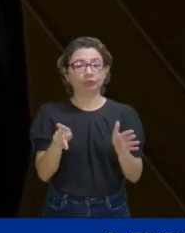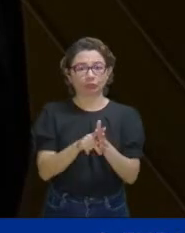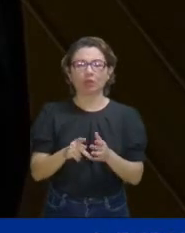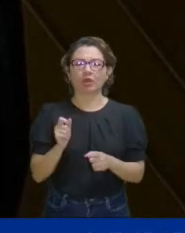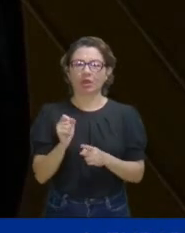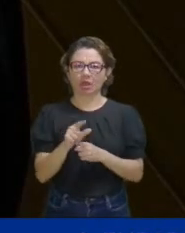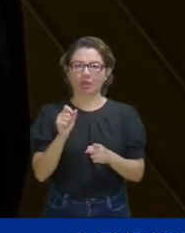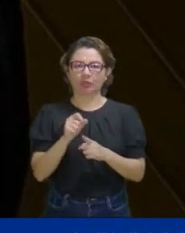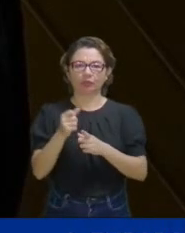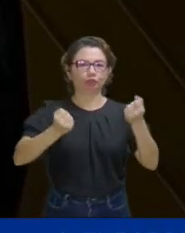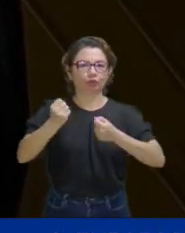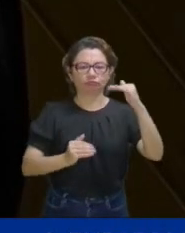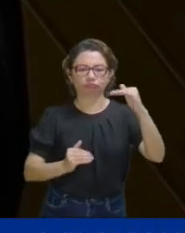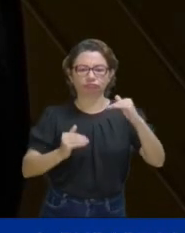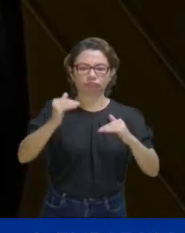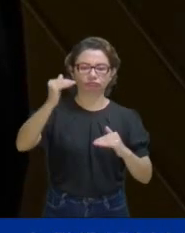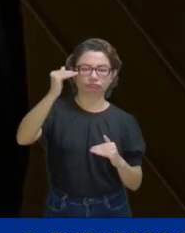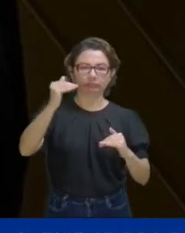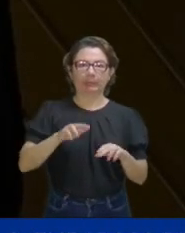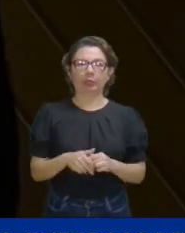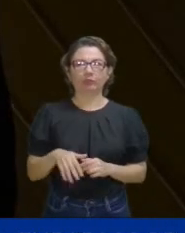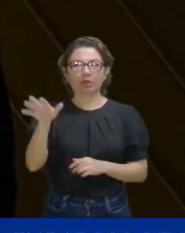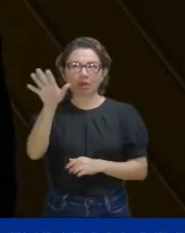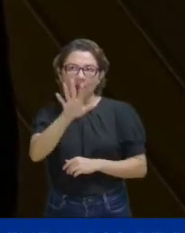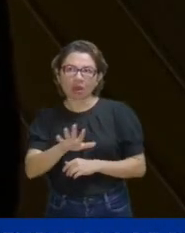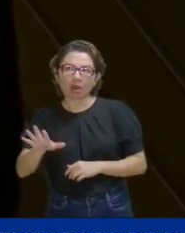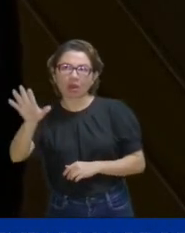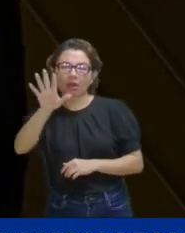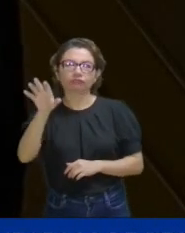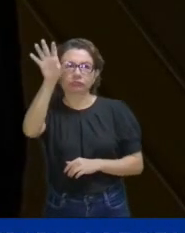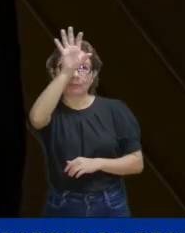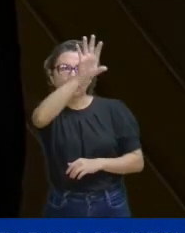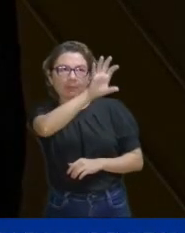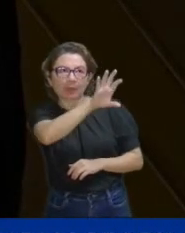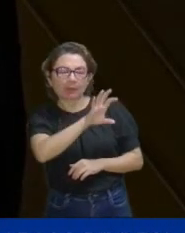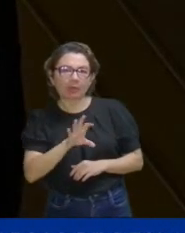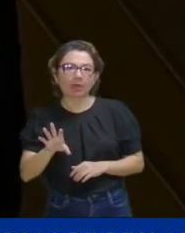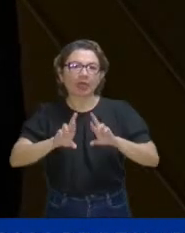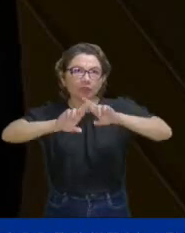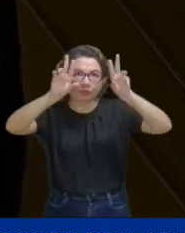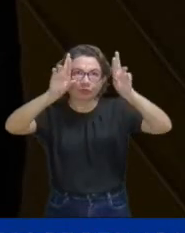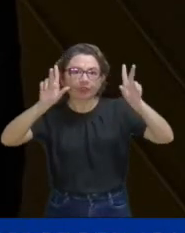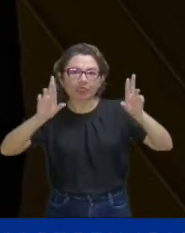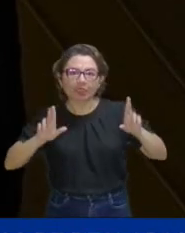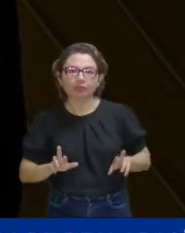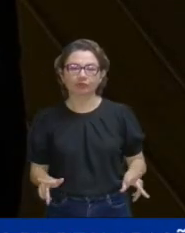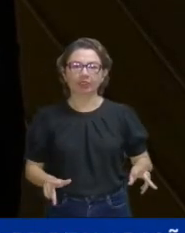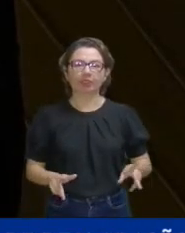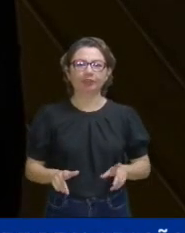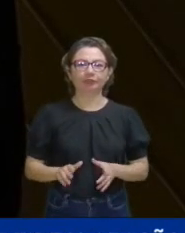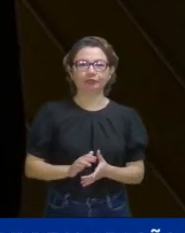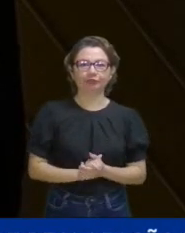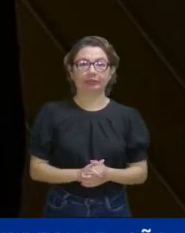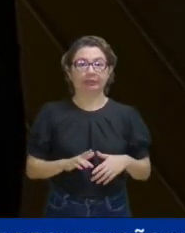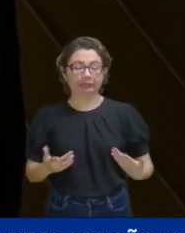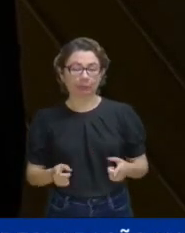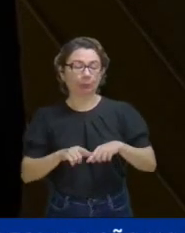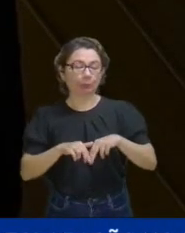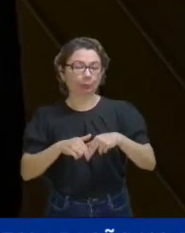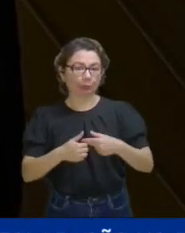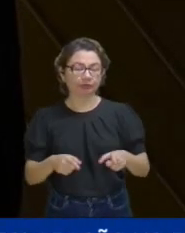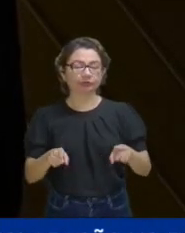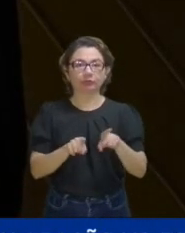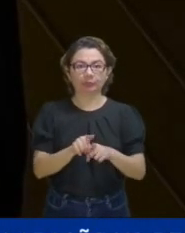automotores terrestres são superiores aos praticados em outras regiões, conforme alegado pela parte recorrente. Isso